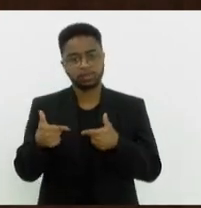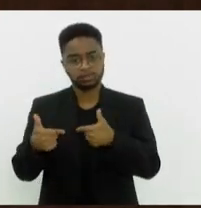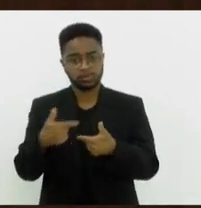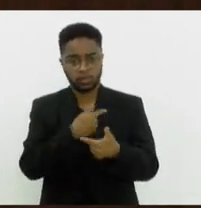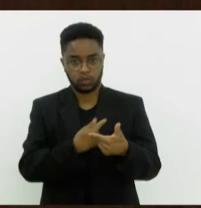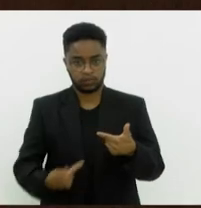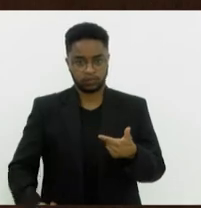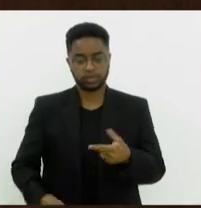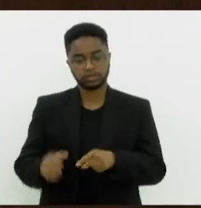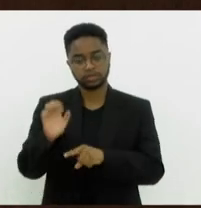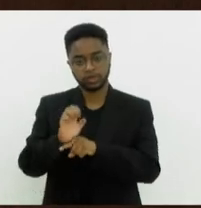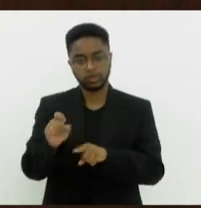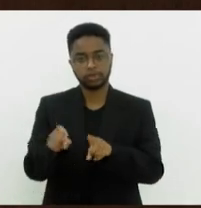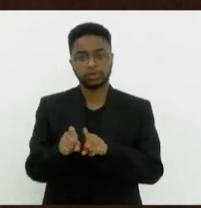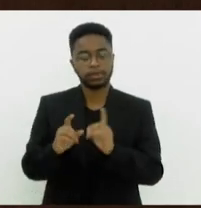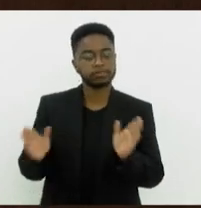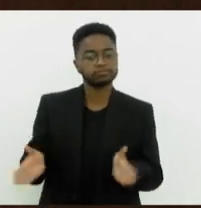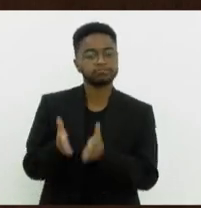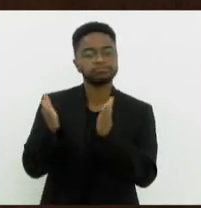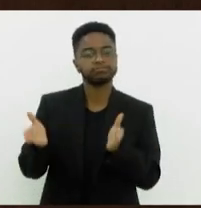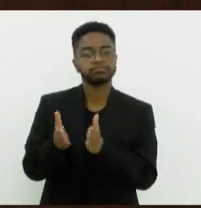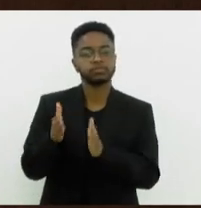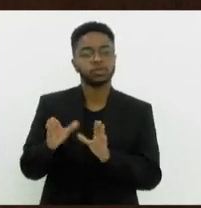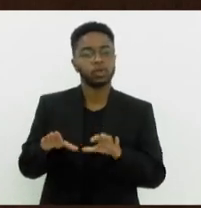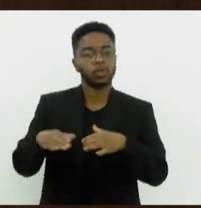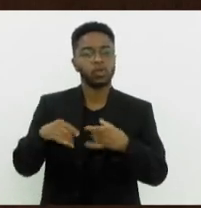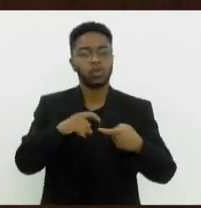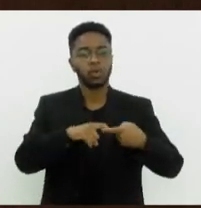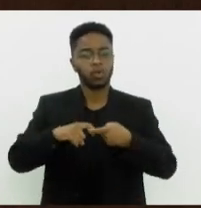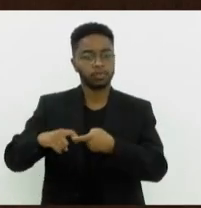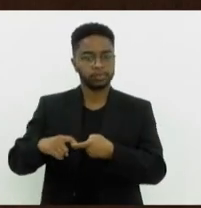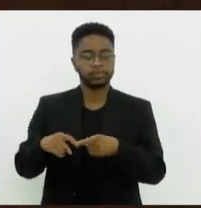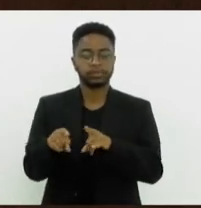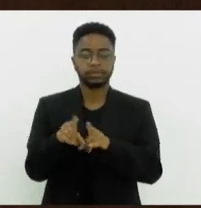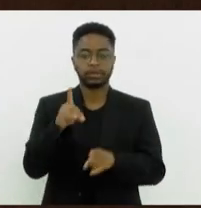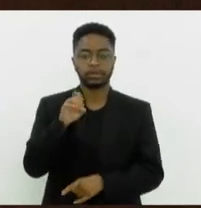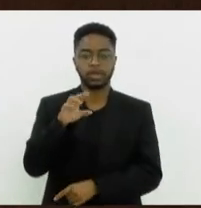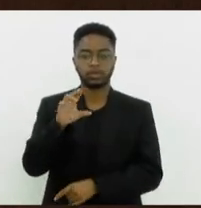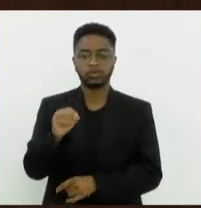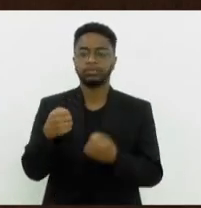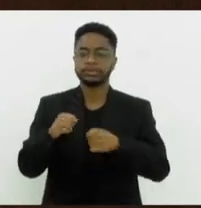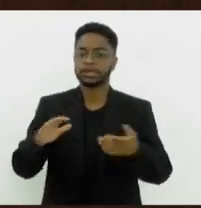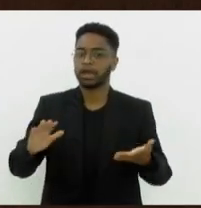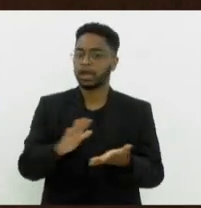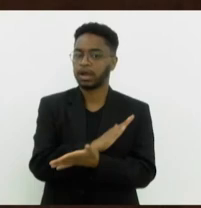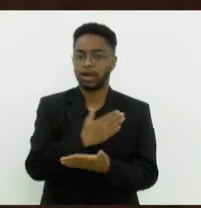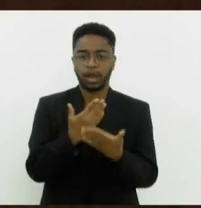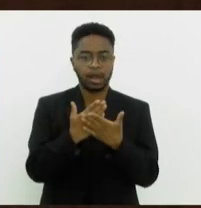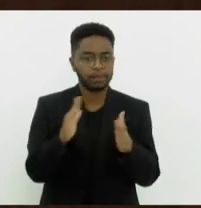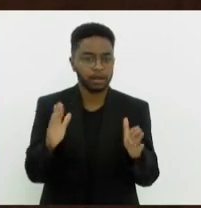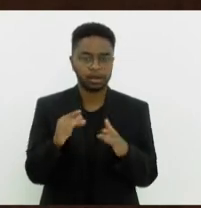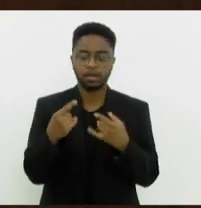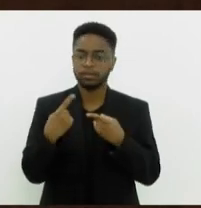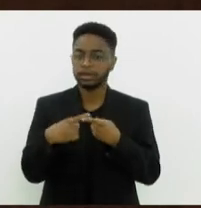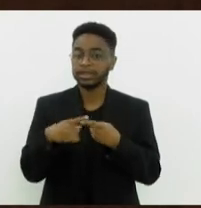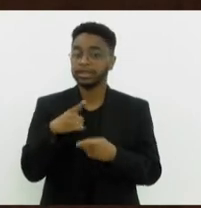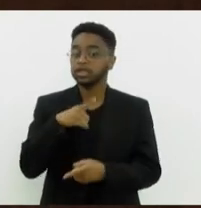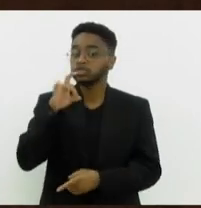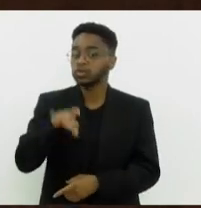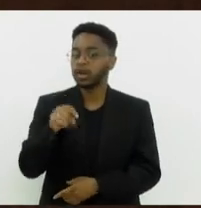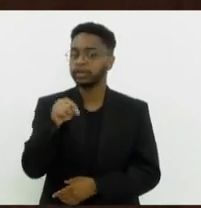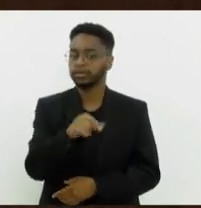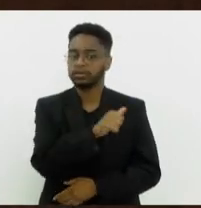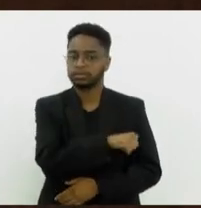Estado, alimentando a máfia do reboque. E, presidente, o Detro tem que ser extinto. Só existe Detro no Rio de